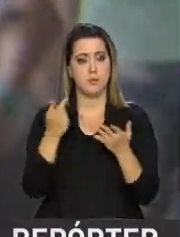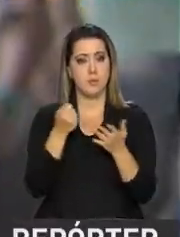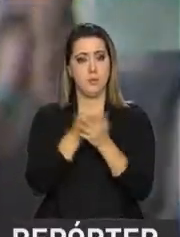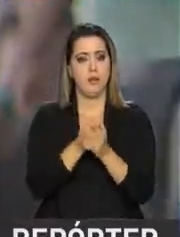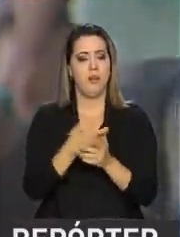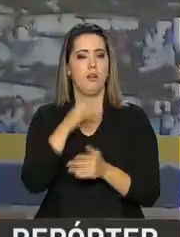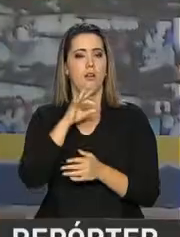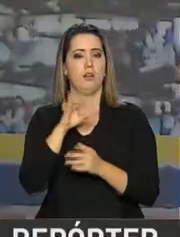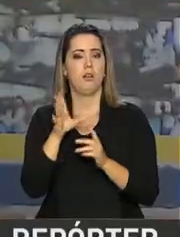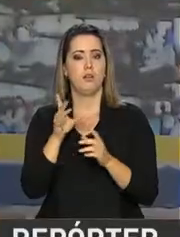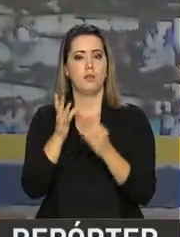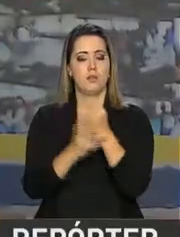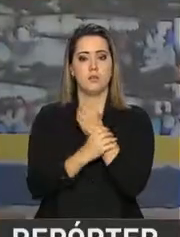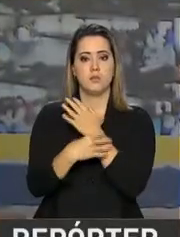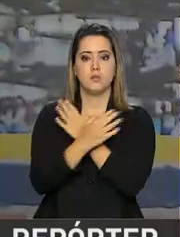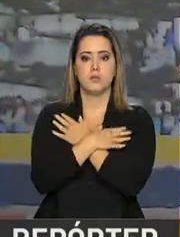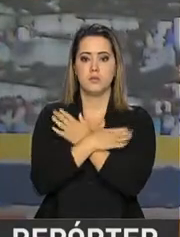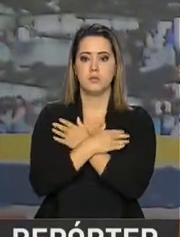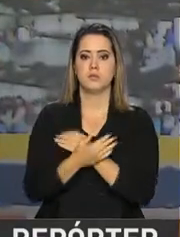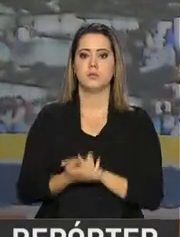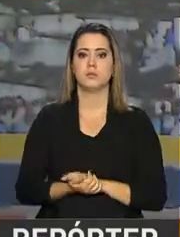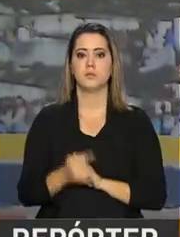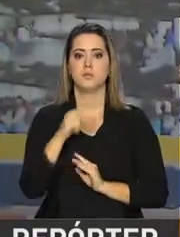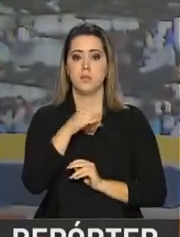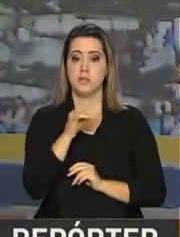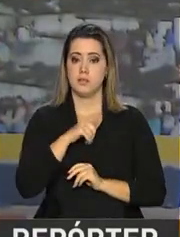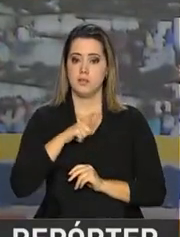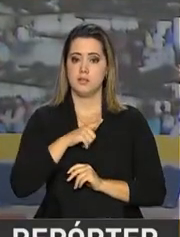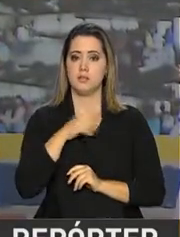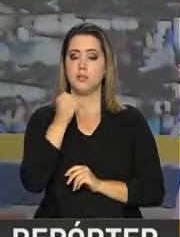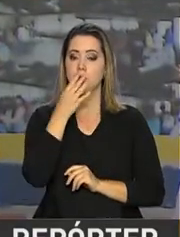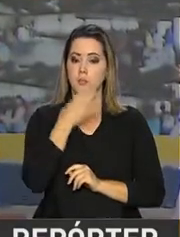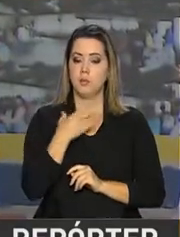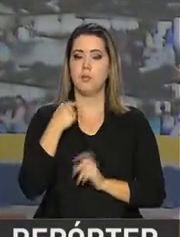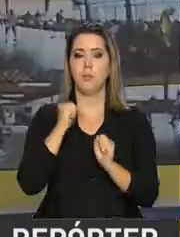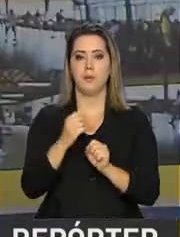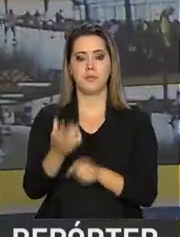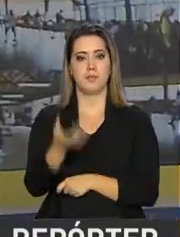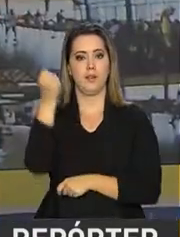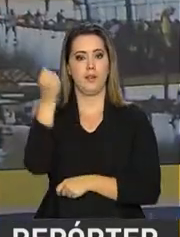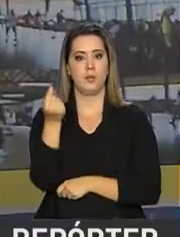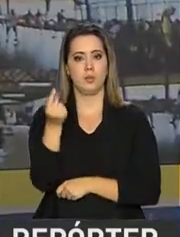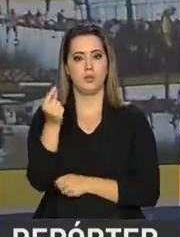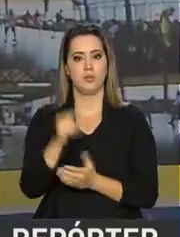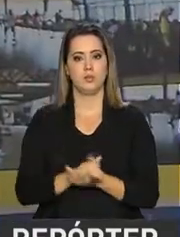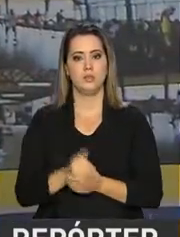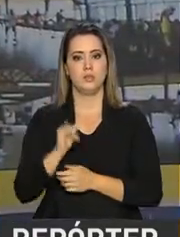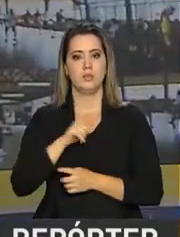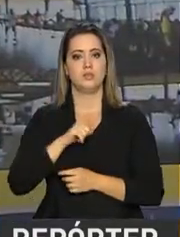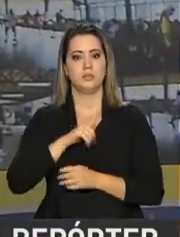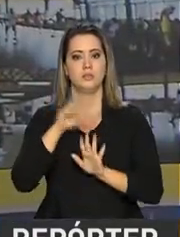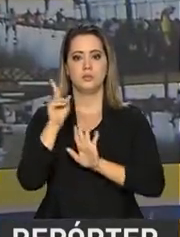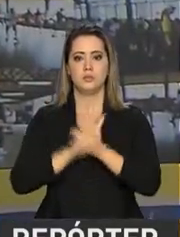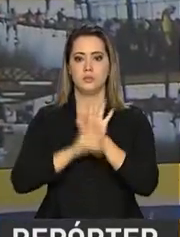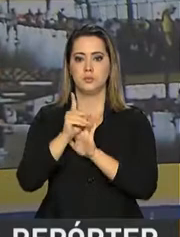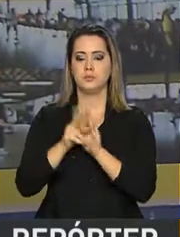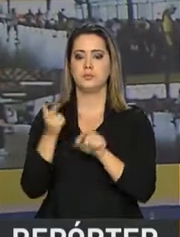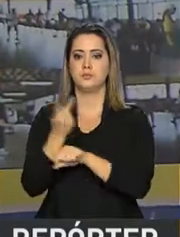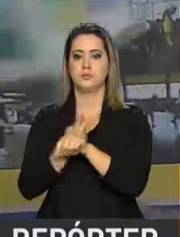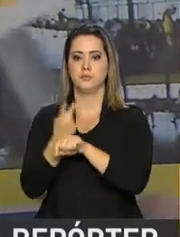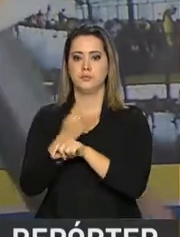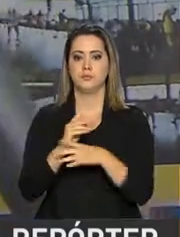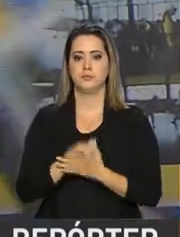seguro-desemprego se tiver vai ser ótimo maravilhoso que eu posso sacar esse dinheiro eu achar que tem direito e vou procurar